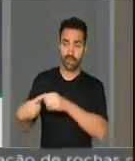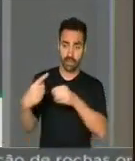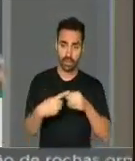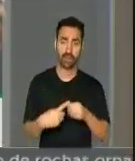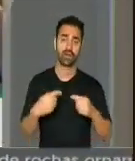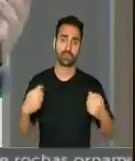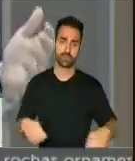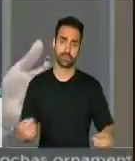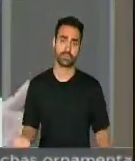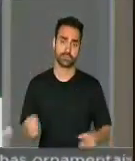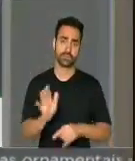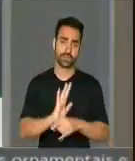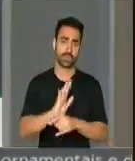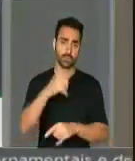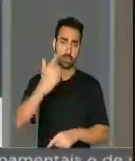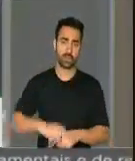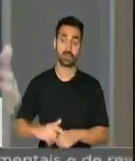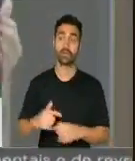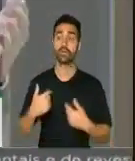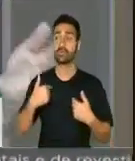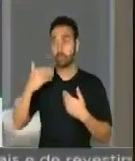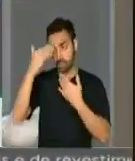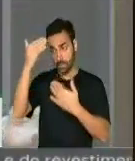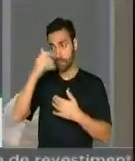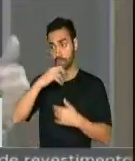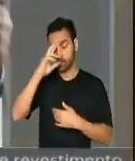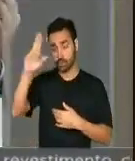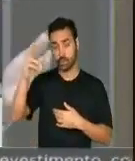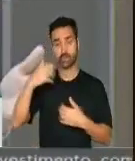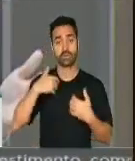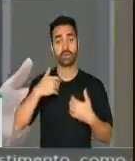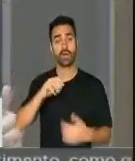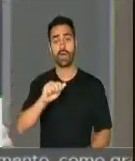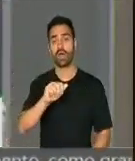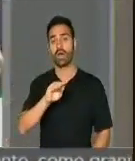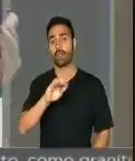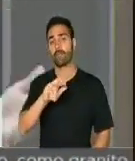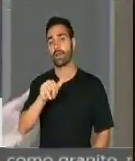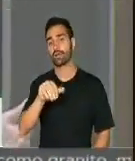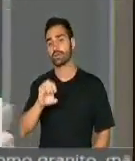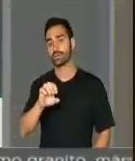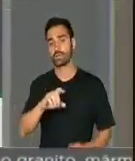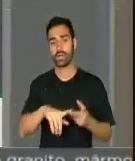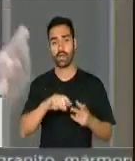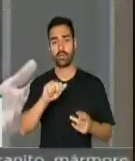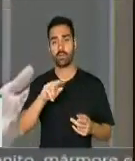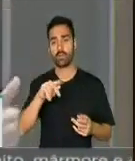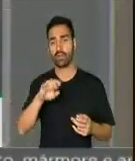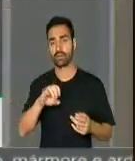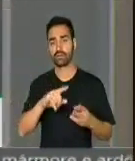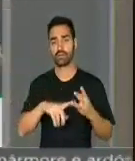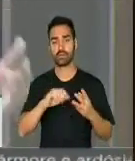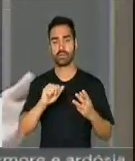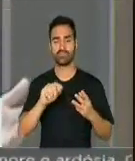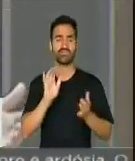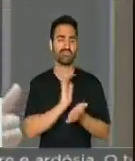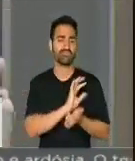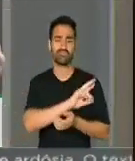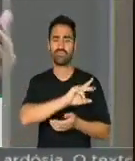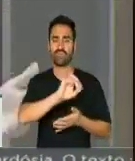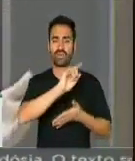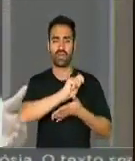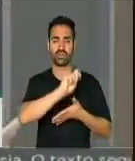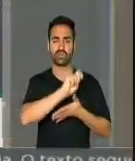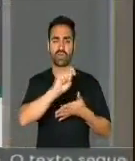disso. Eu quero agradecer a Vossa Excelência, quero registrar aqui a Abrace, a Abraplex, a Apace, a Apro,